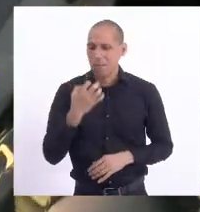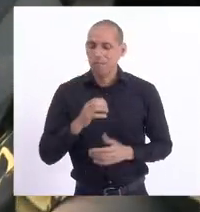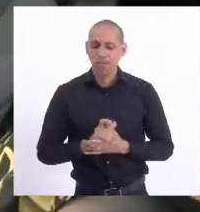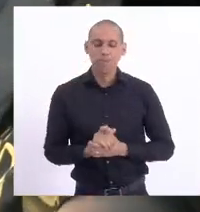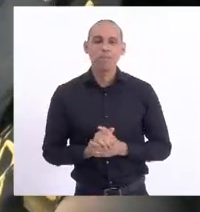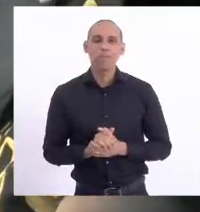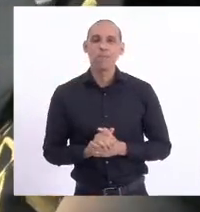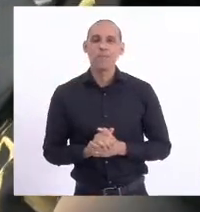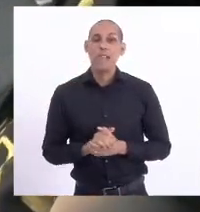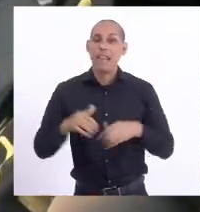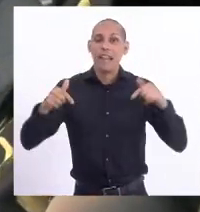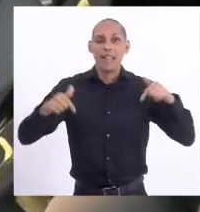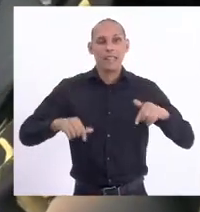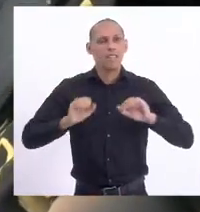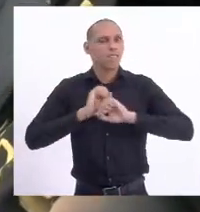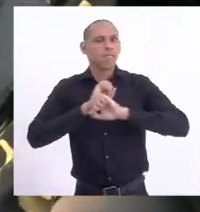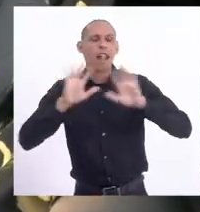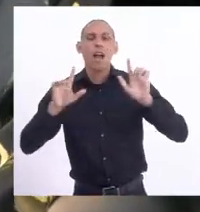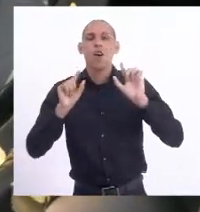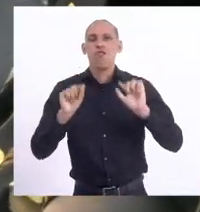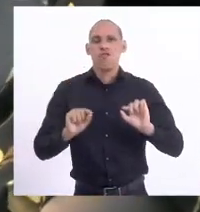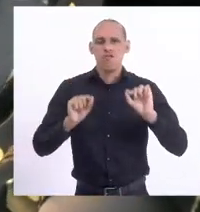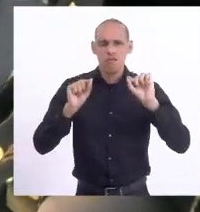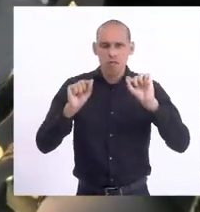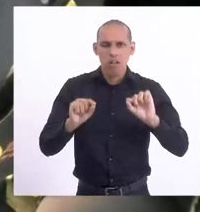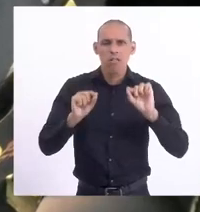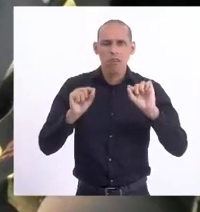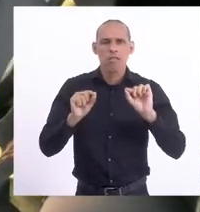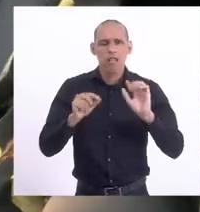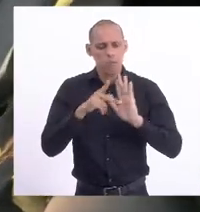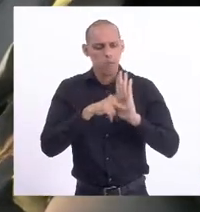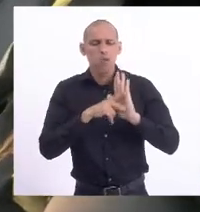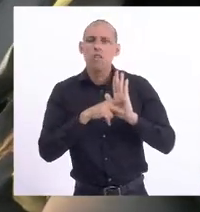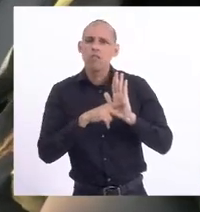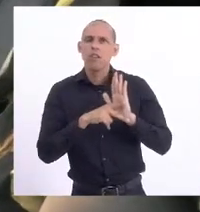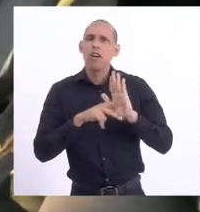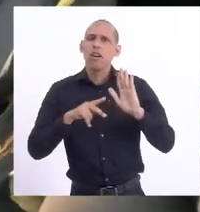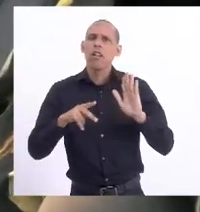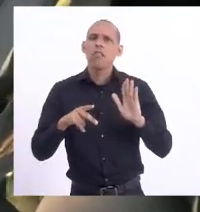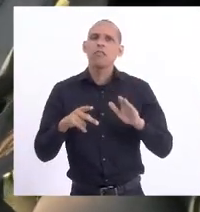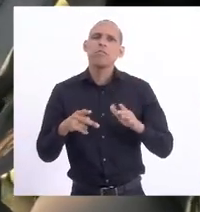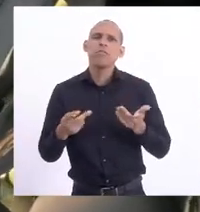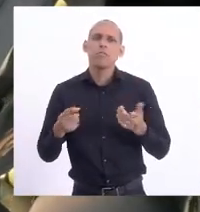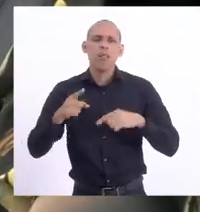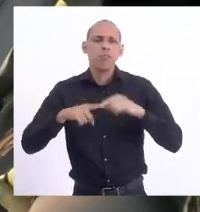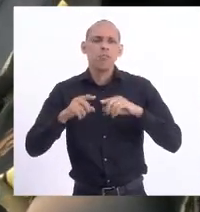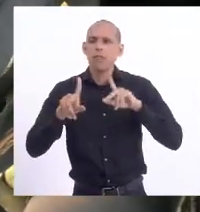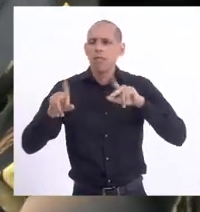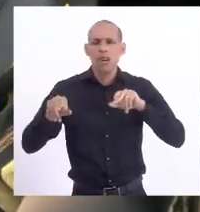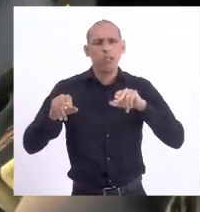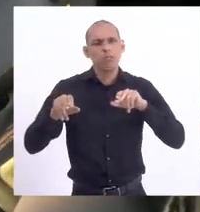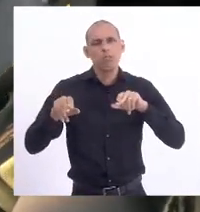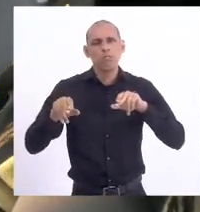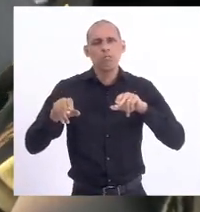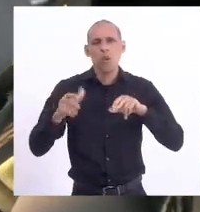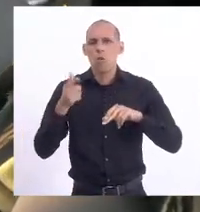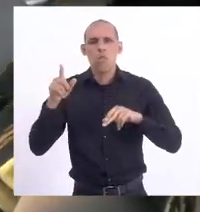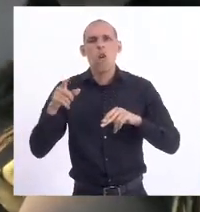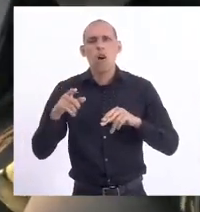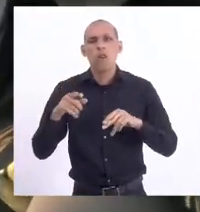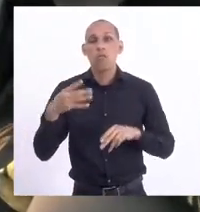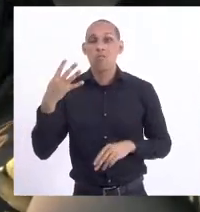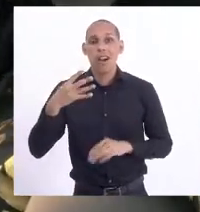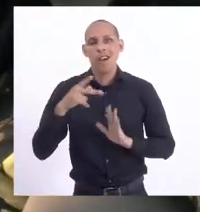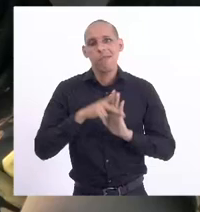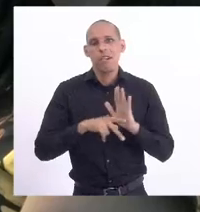Aqui é óbvio que o projeto ele trata da mesma matéria de outros 4 projetos que aqui